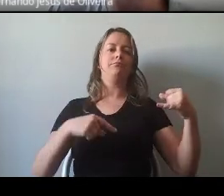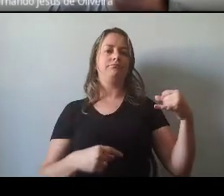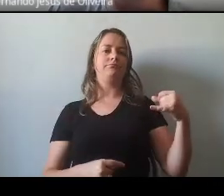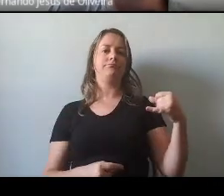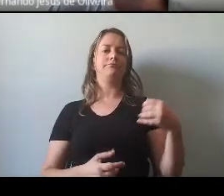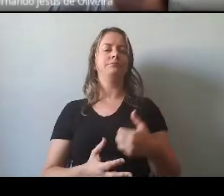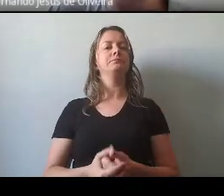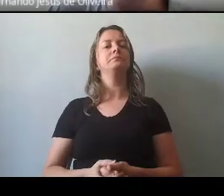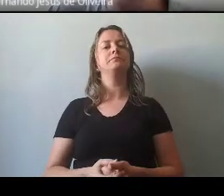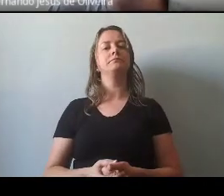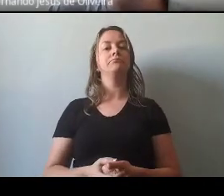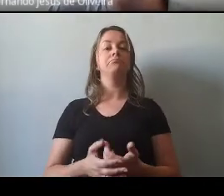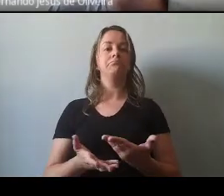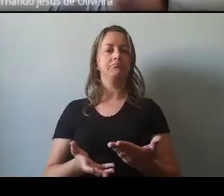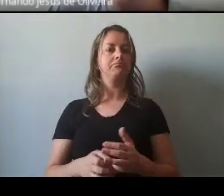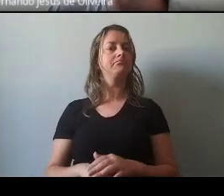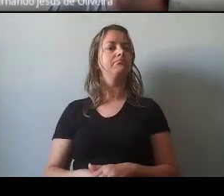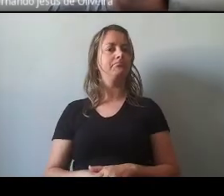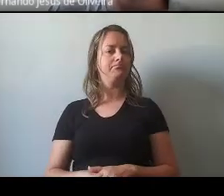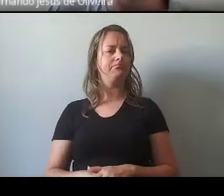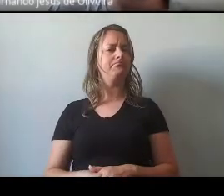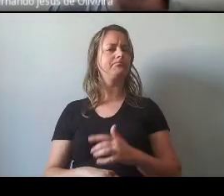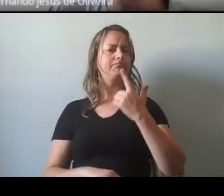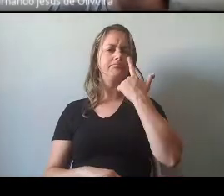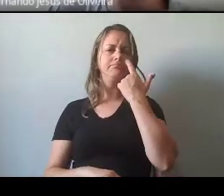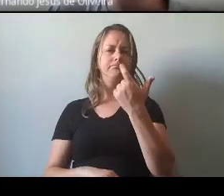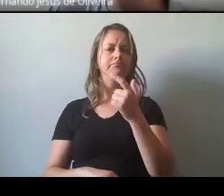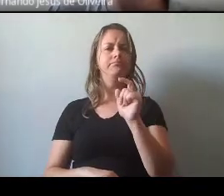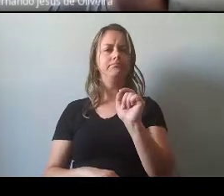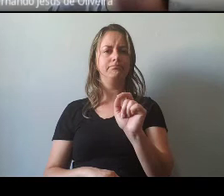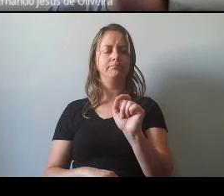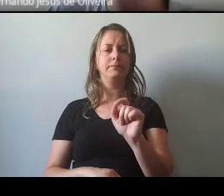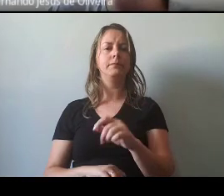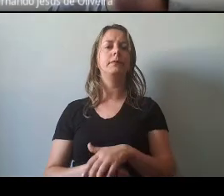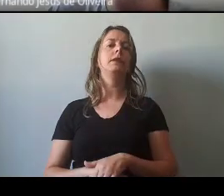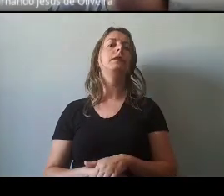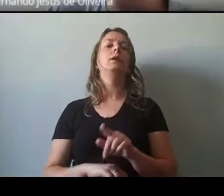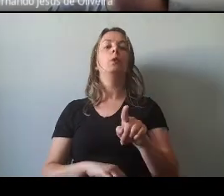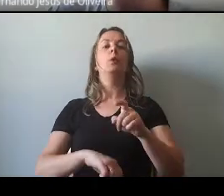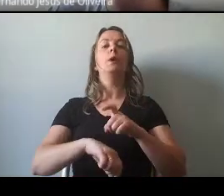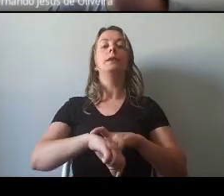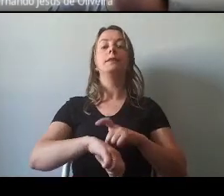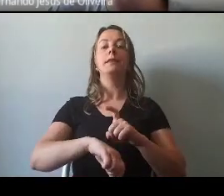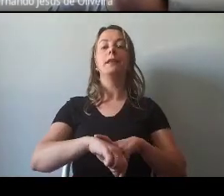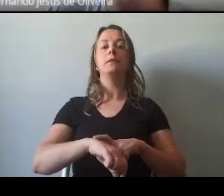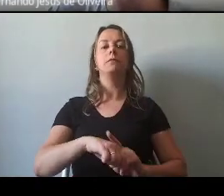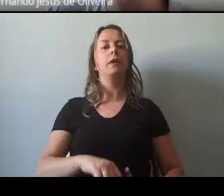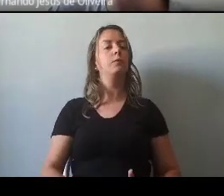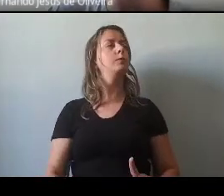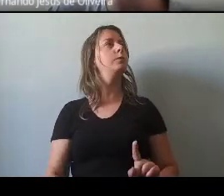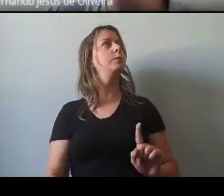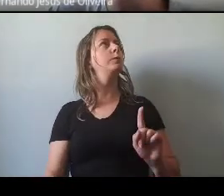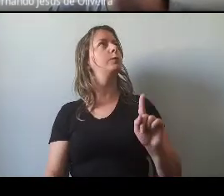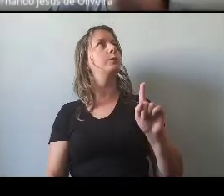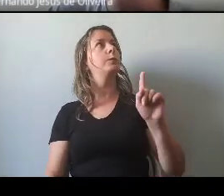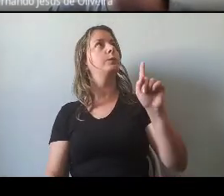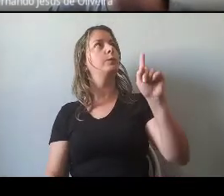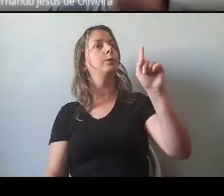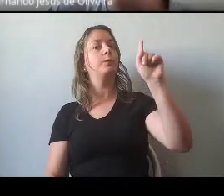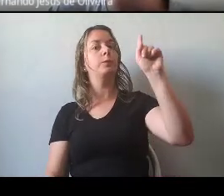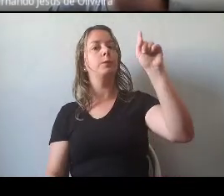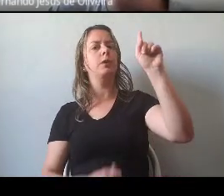descer. Ok? Bom, uma particularidade interessante é que o tempo que o corpo gasta